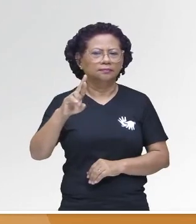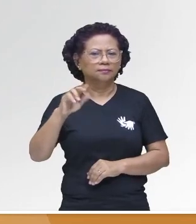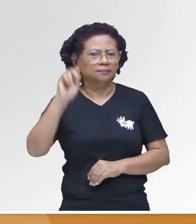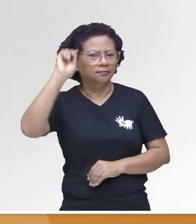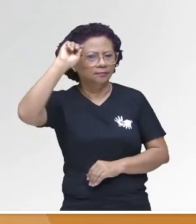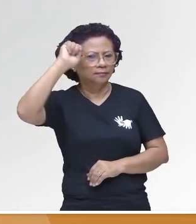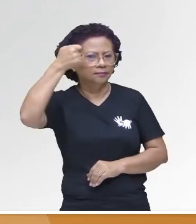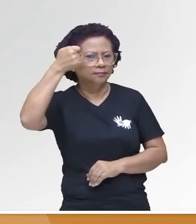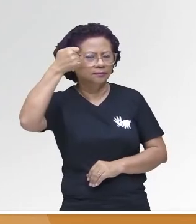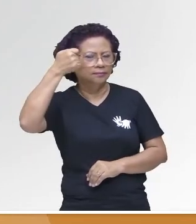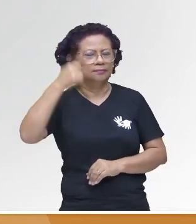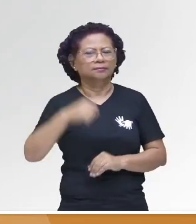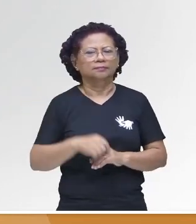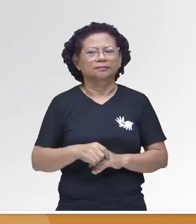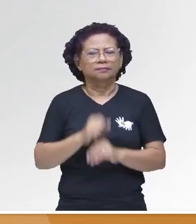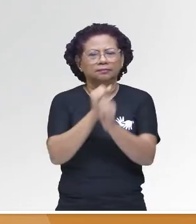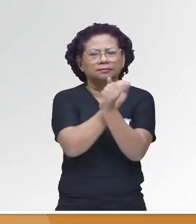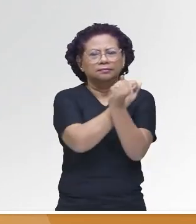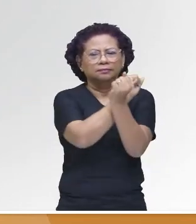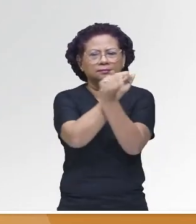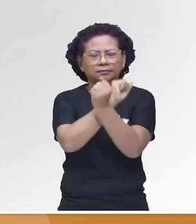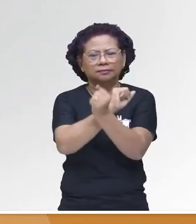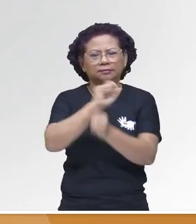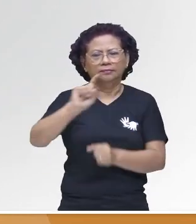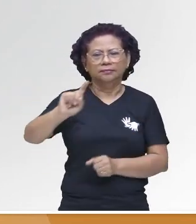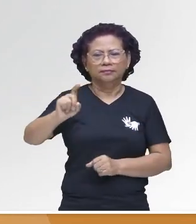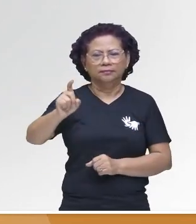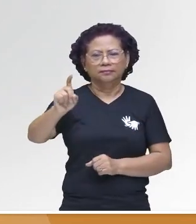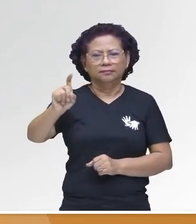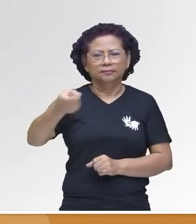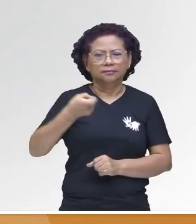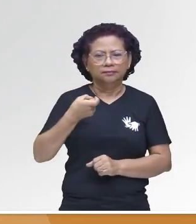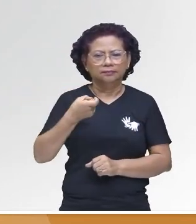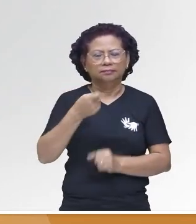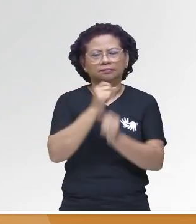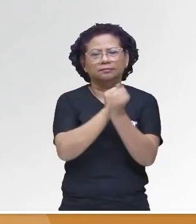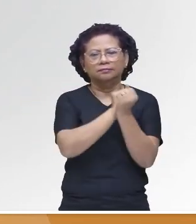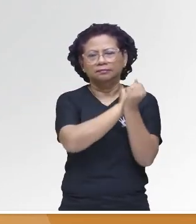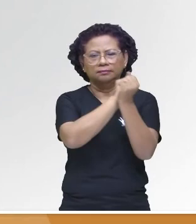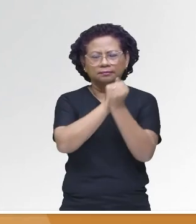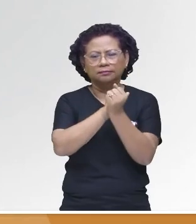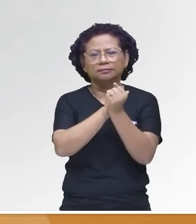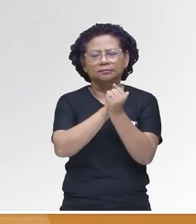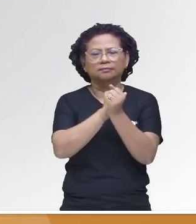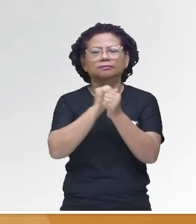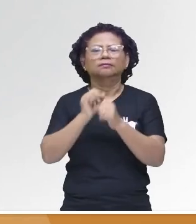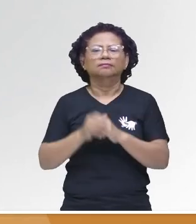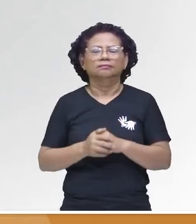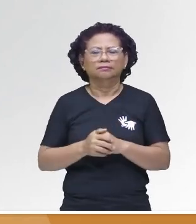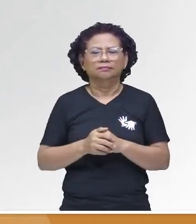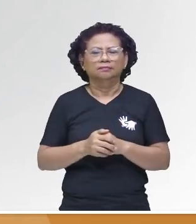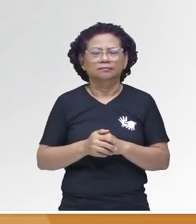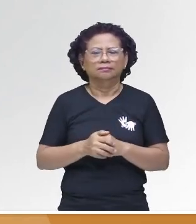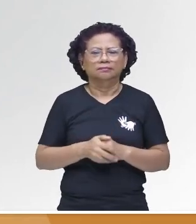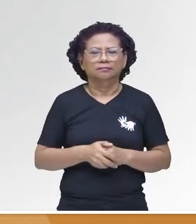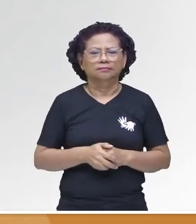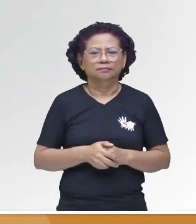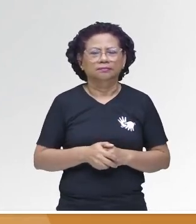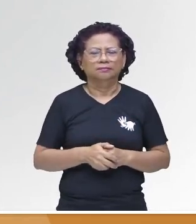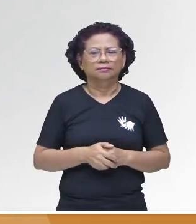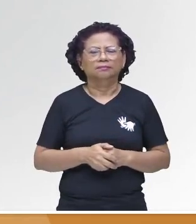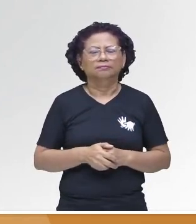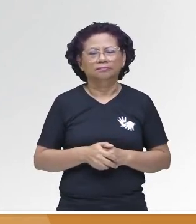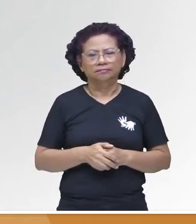negro, escravo ou ex-escravo, muito orgulhoso por participar de uma guerra, e diz aqui que o acordo foi